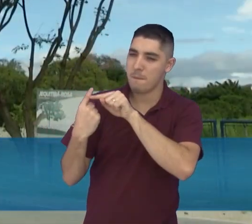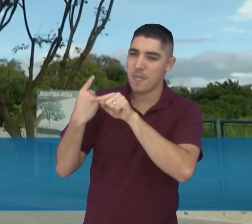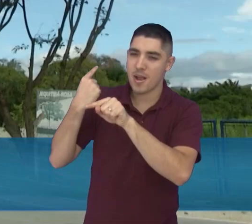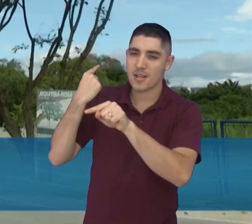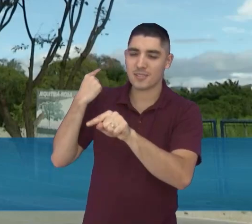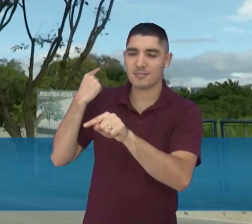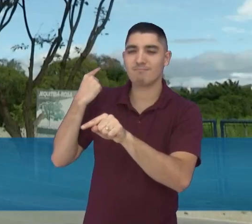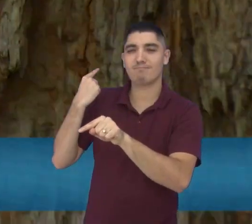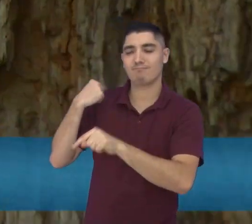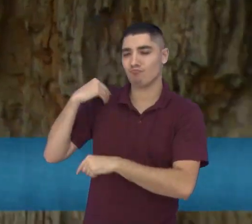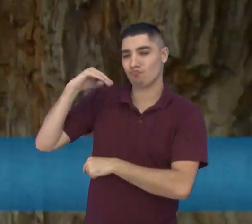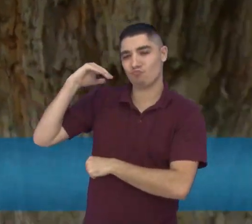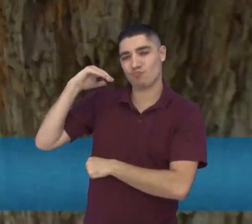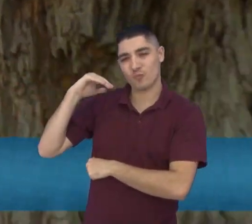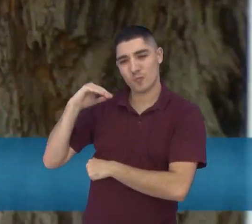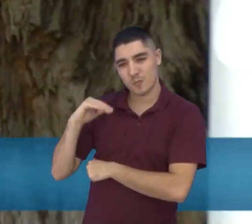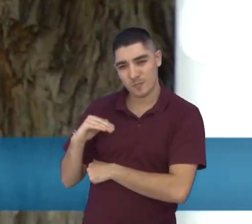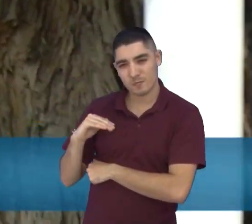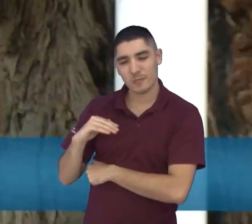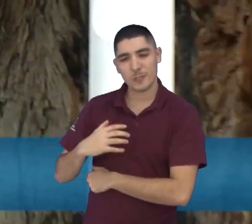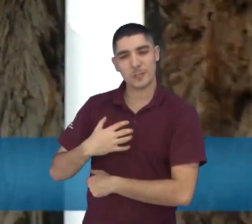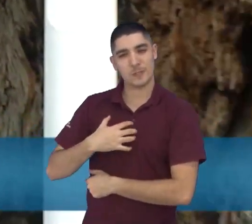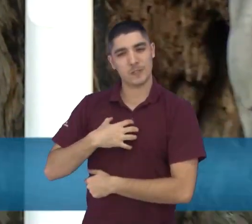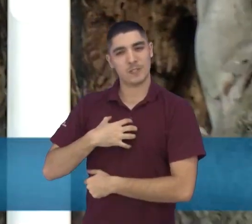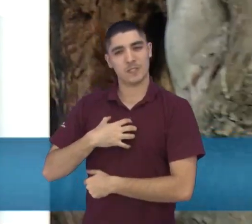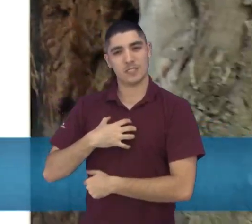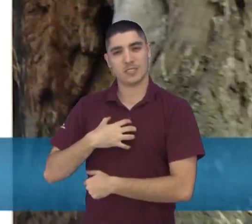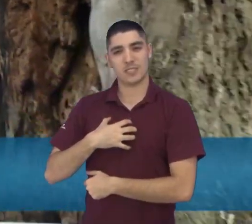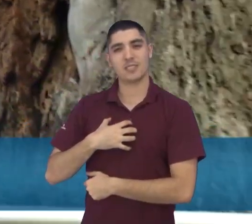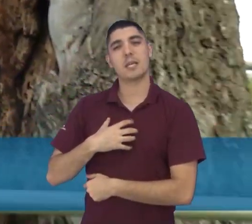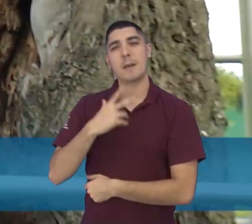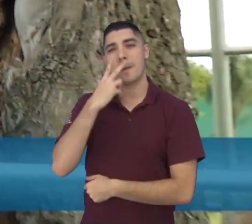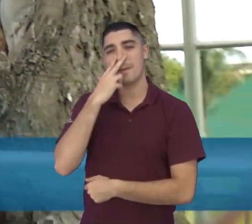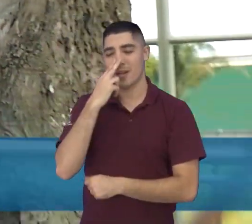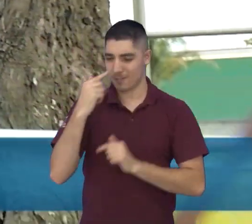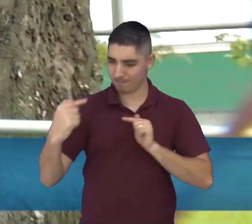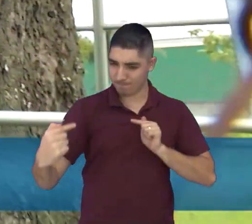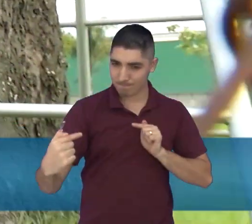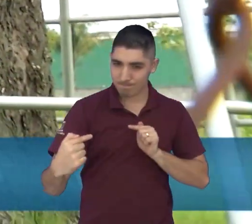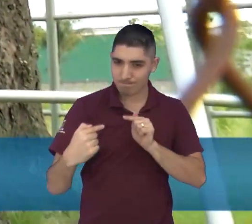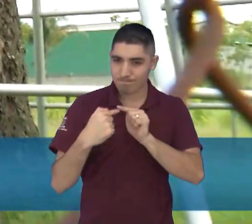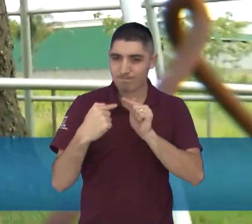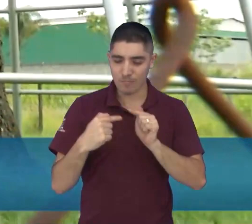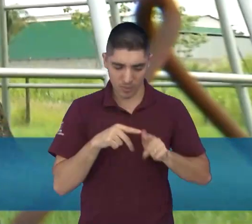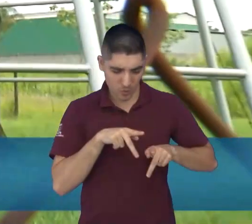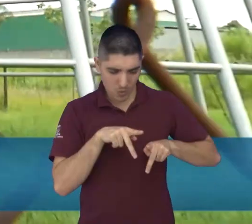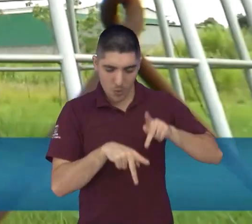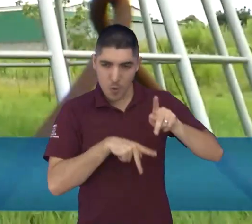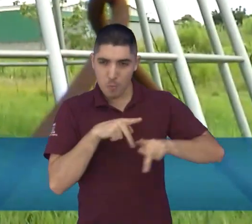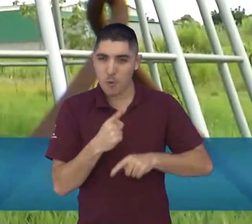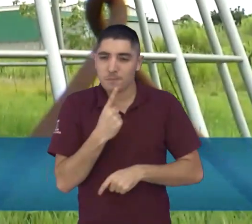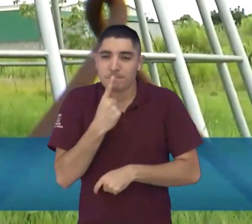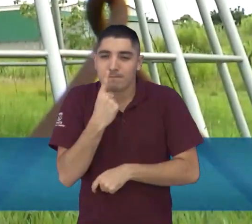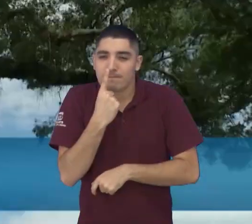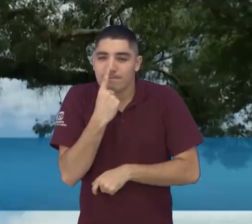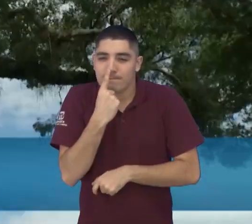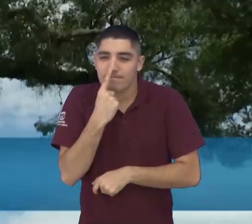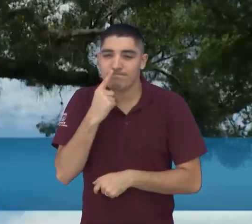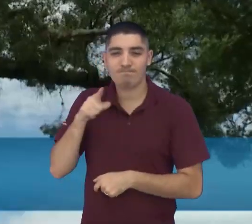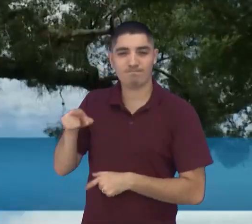certa forma, à ligação da população com o